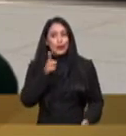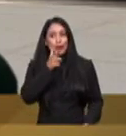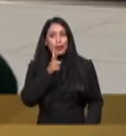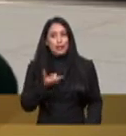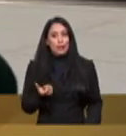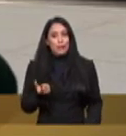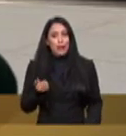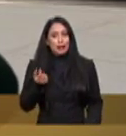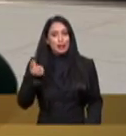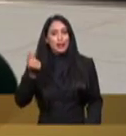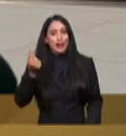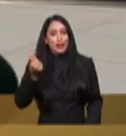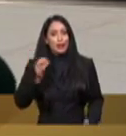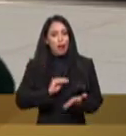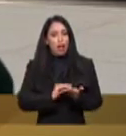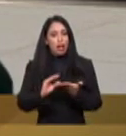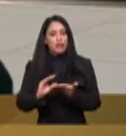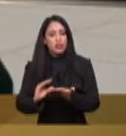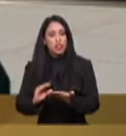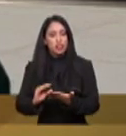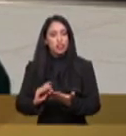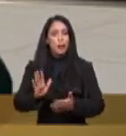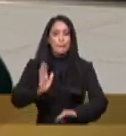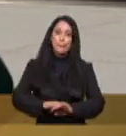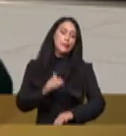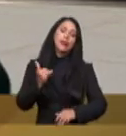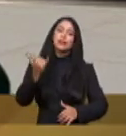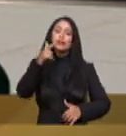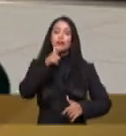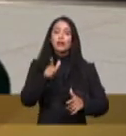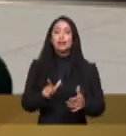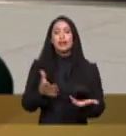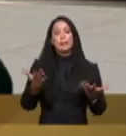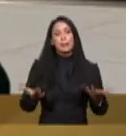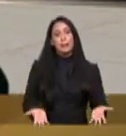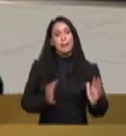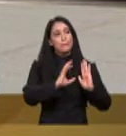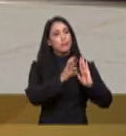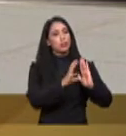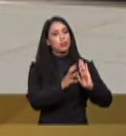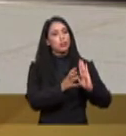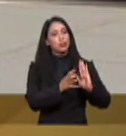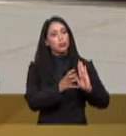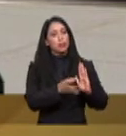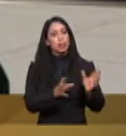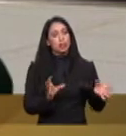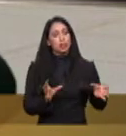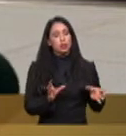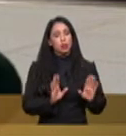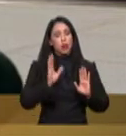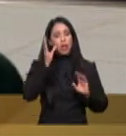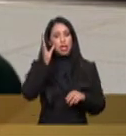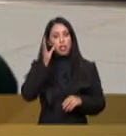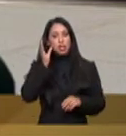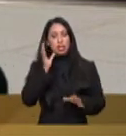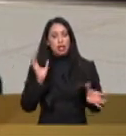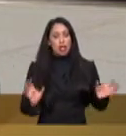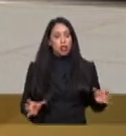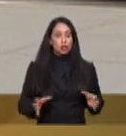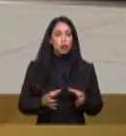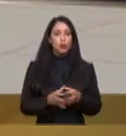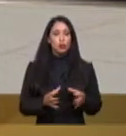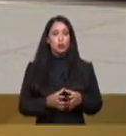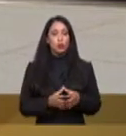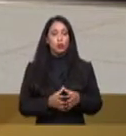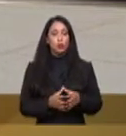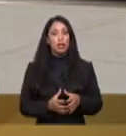maior quanto maior for o investimento do anunciante. Um anunciante, no caso, partido político, federação, coligação, candidato ou candidato, com